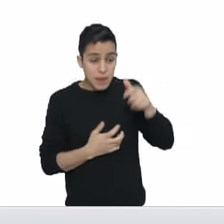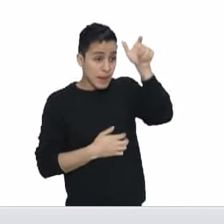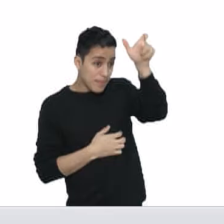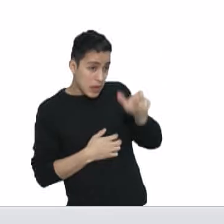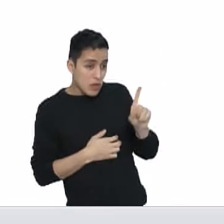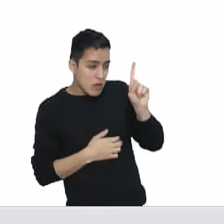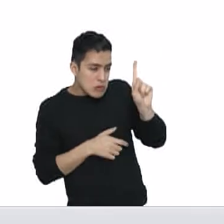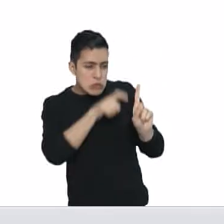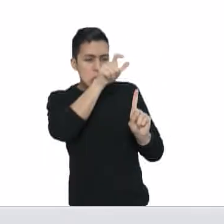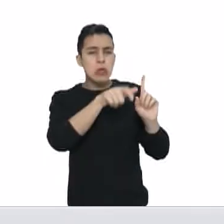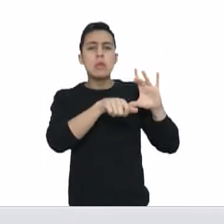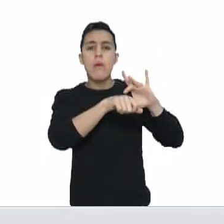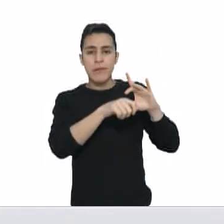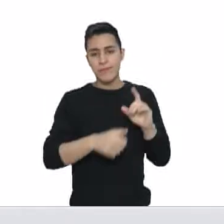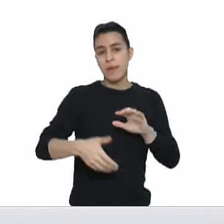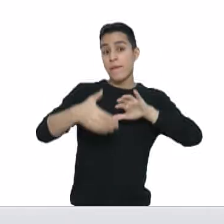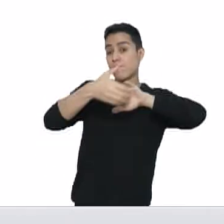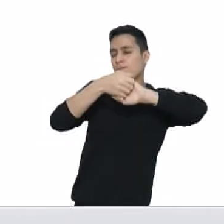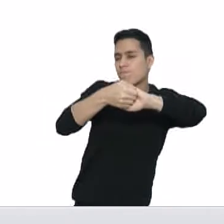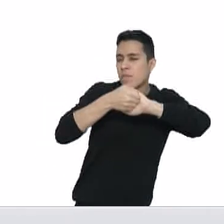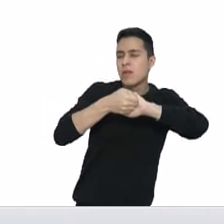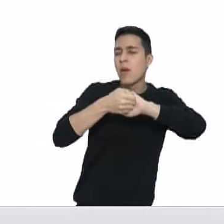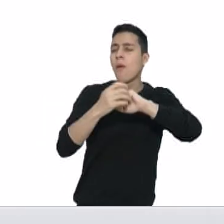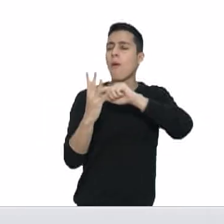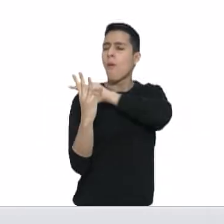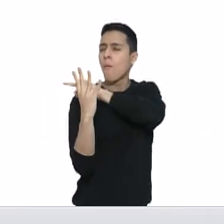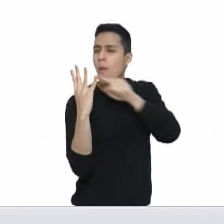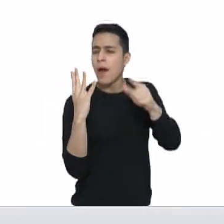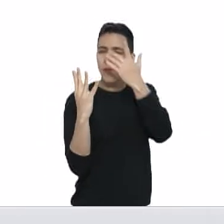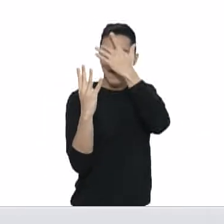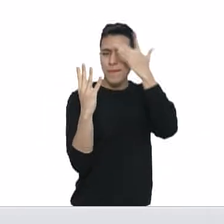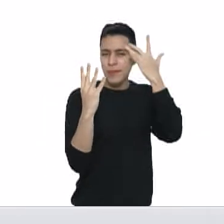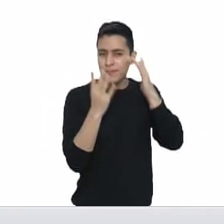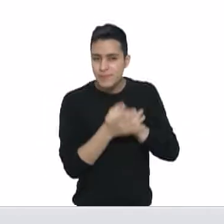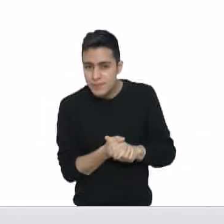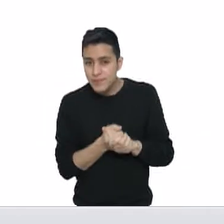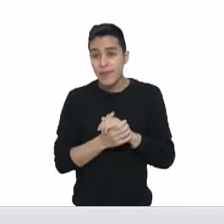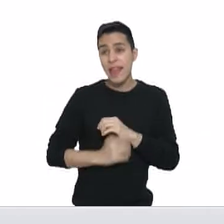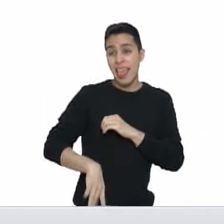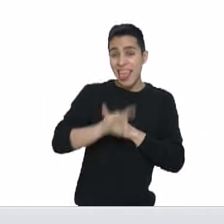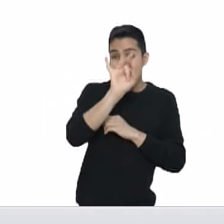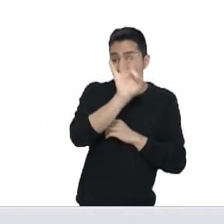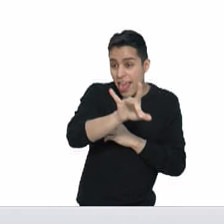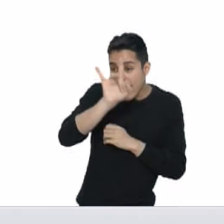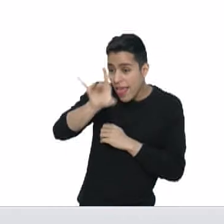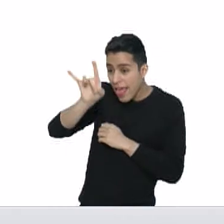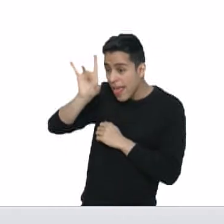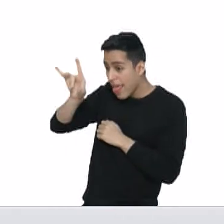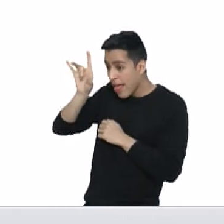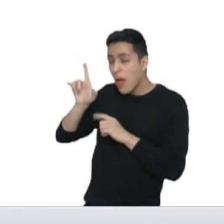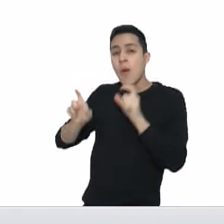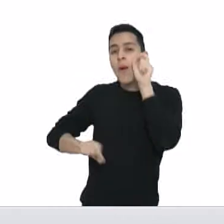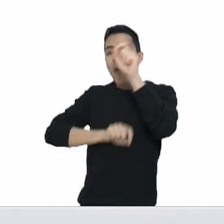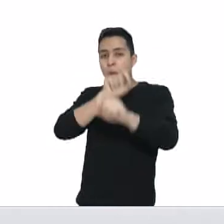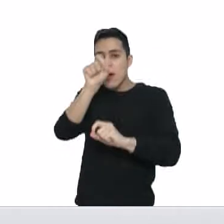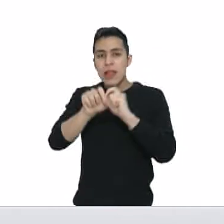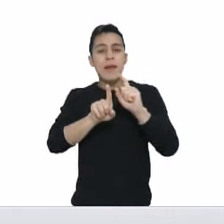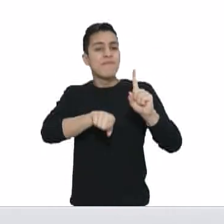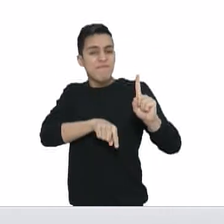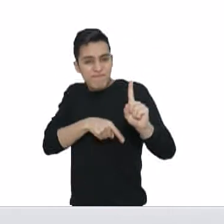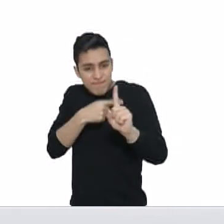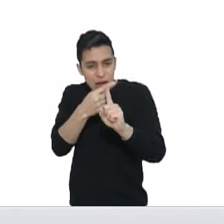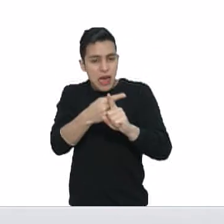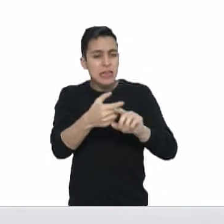infectada aperta a mão de 4 pessoas, e cada uma dessas 4 pessoas